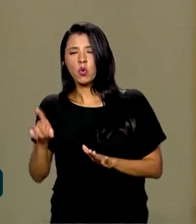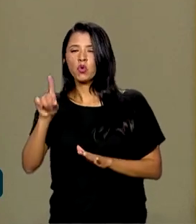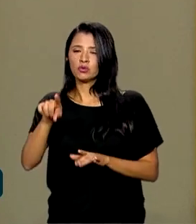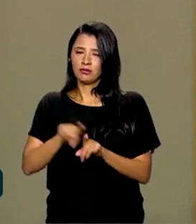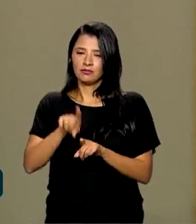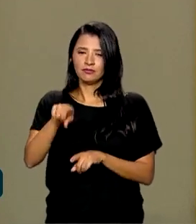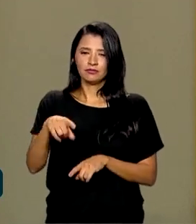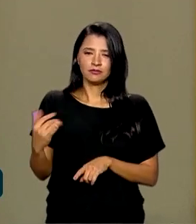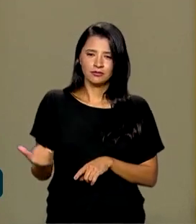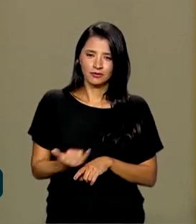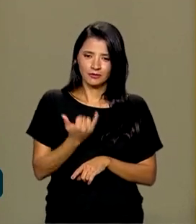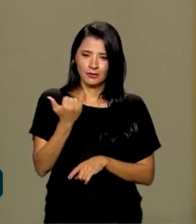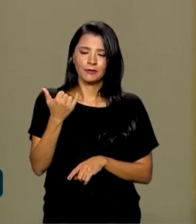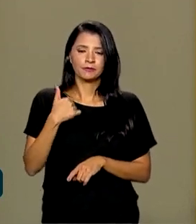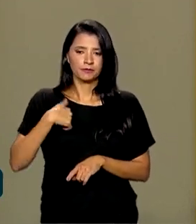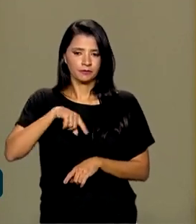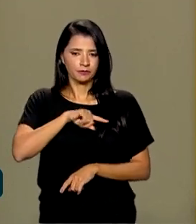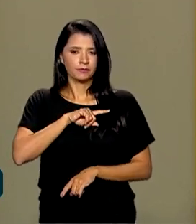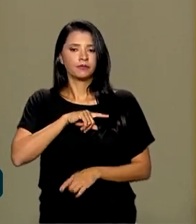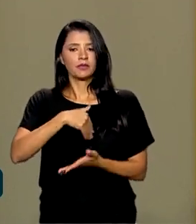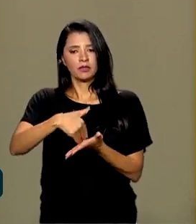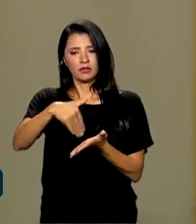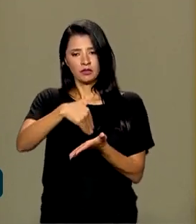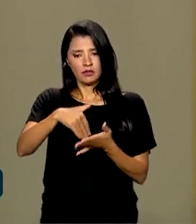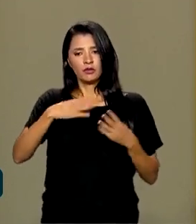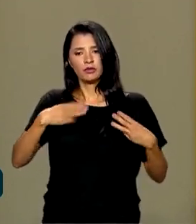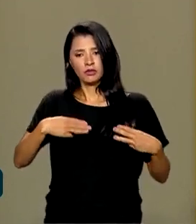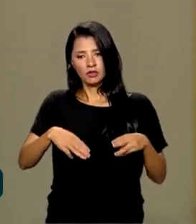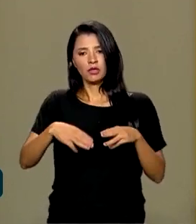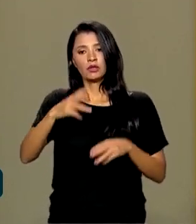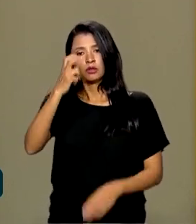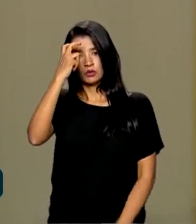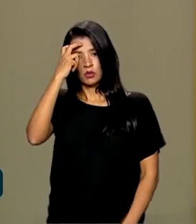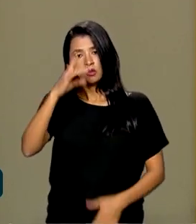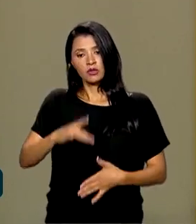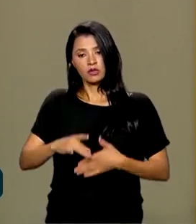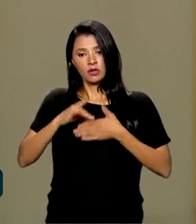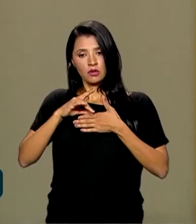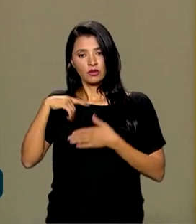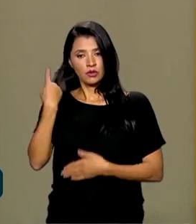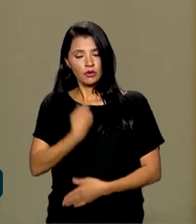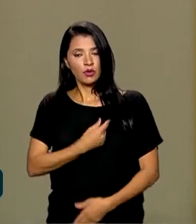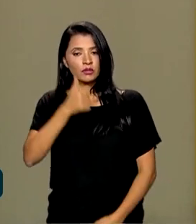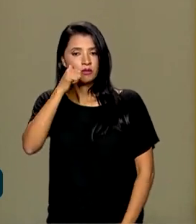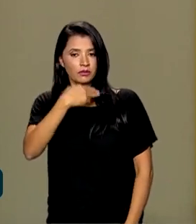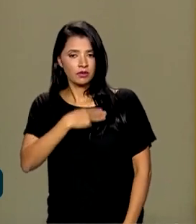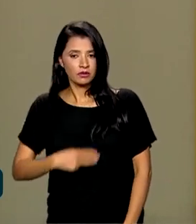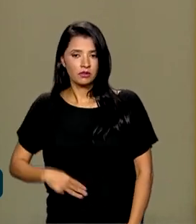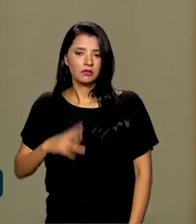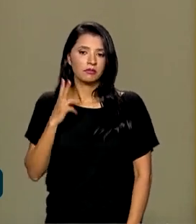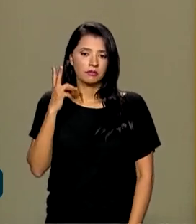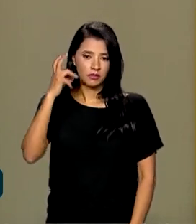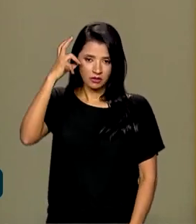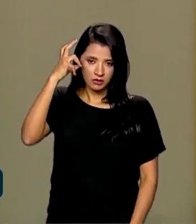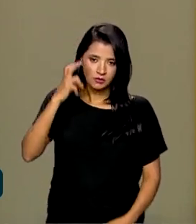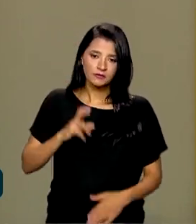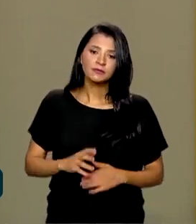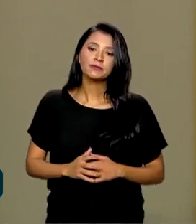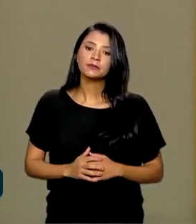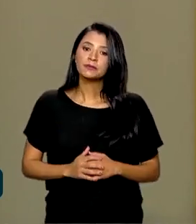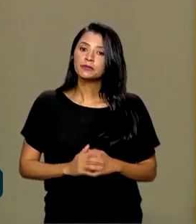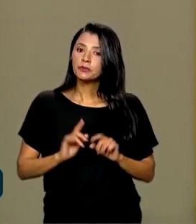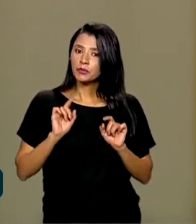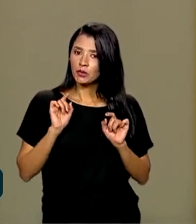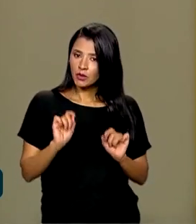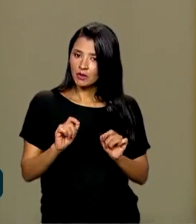importante. Nós estamos na Secretaria, no Ministério da Cultura, né, sob a liderança da nossa ministra Margarete Menezes, que é uma Secretaria